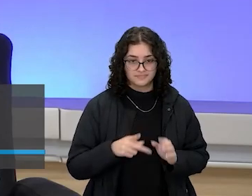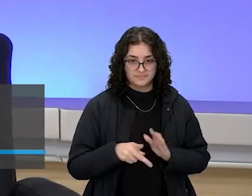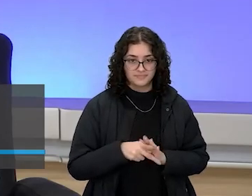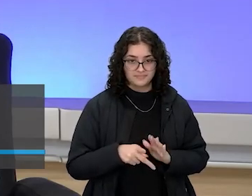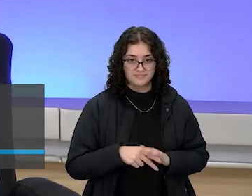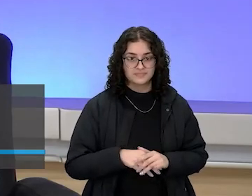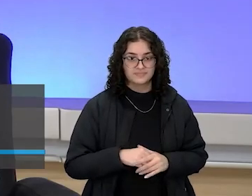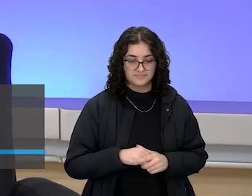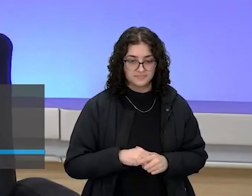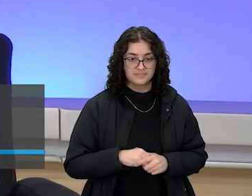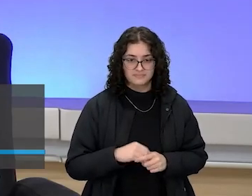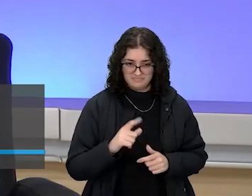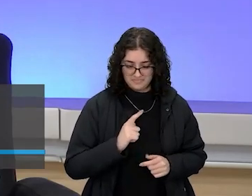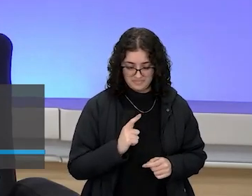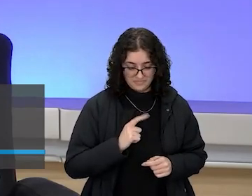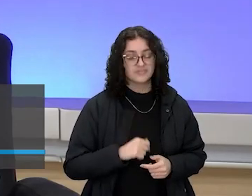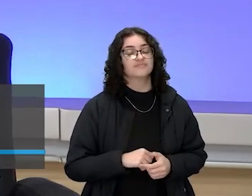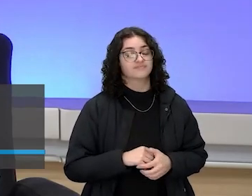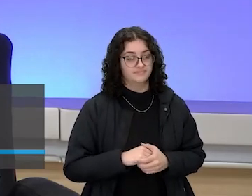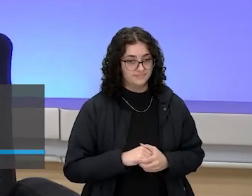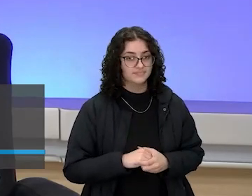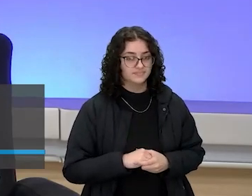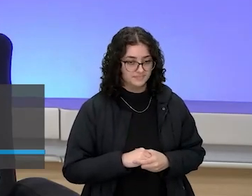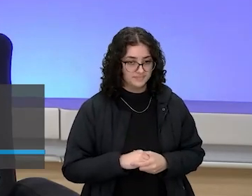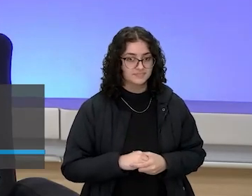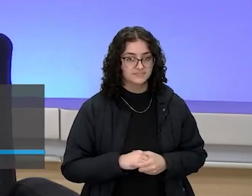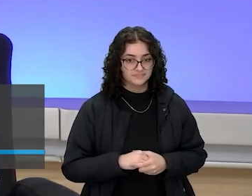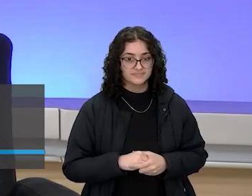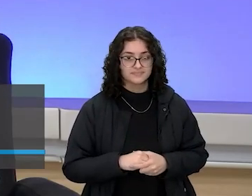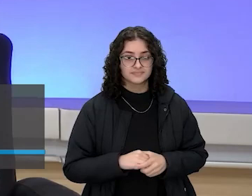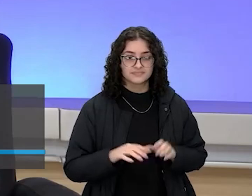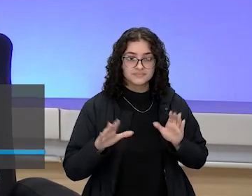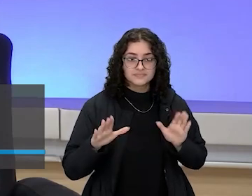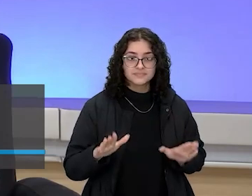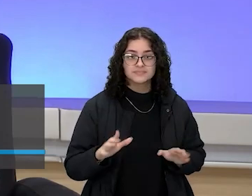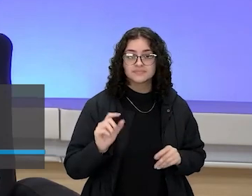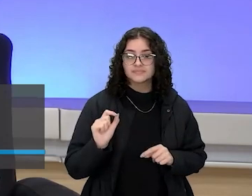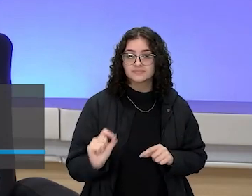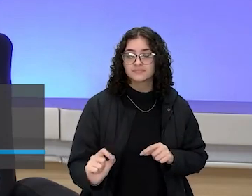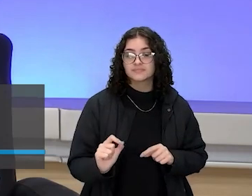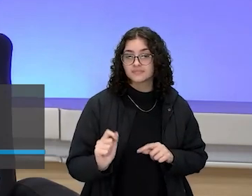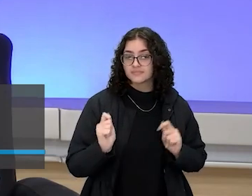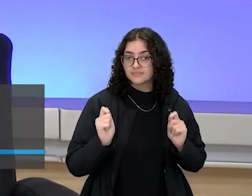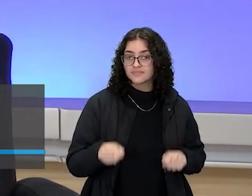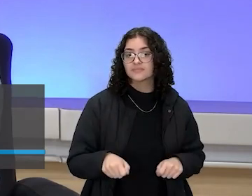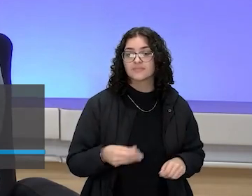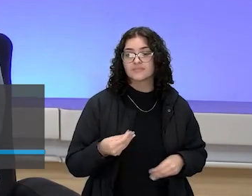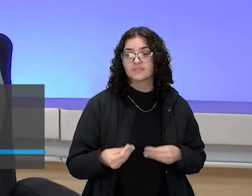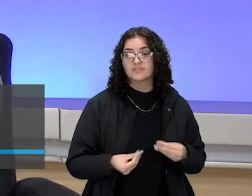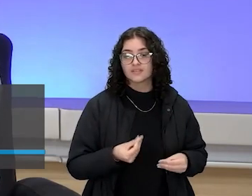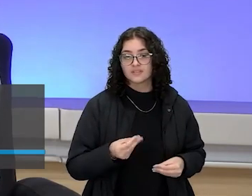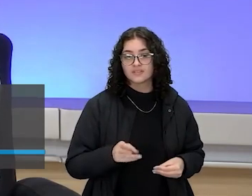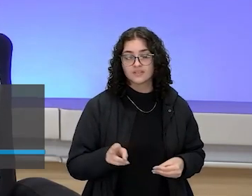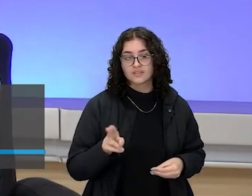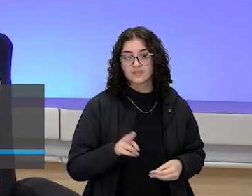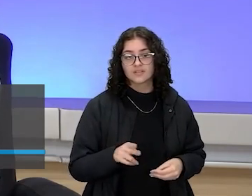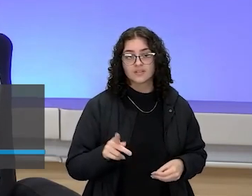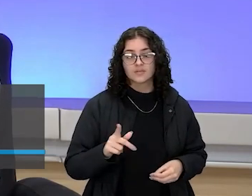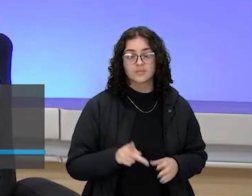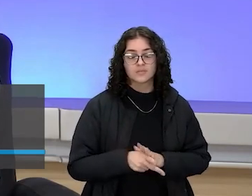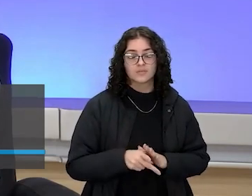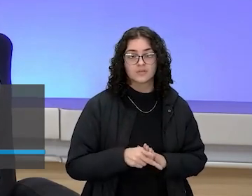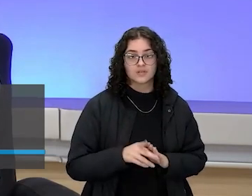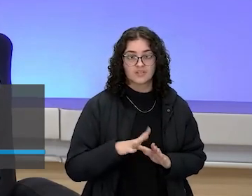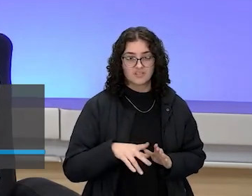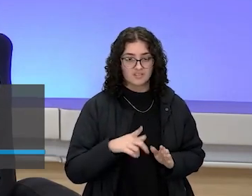orgânica? Existe isso? Existe, tá certo? Mas a gente pode definir utilizando, tem espécies que você fala,